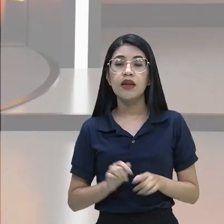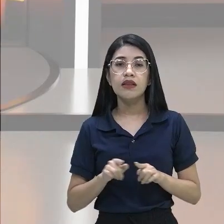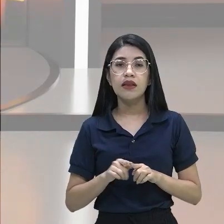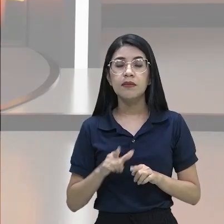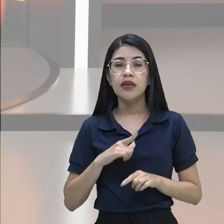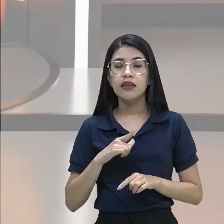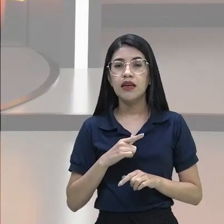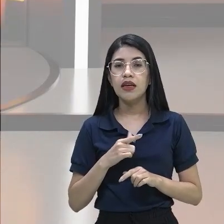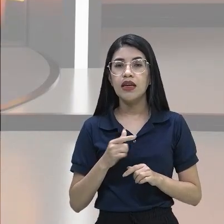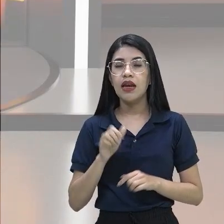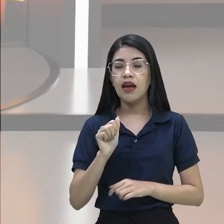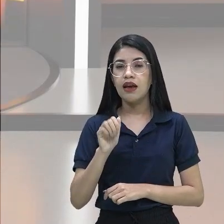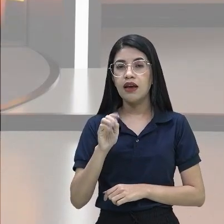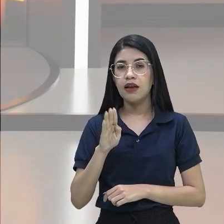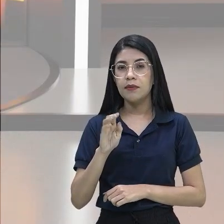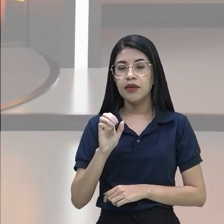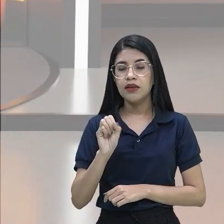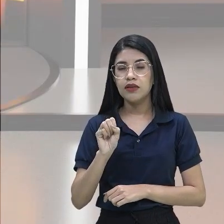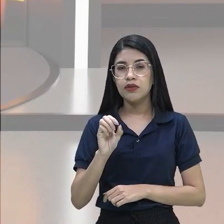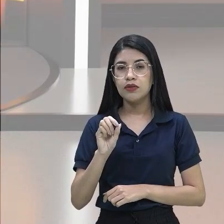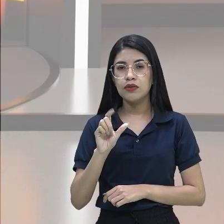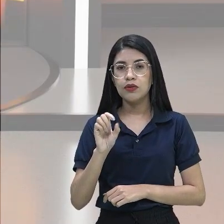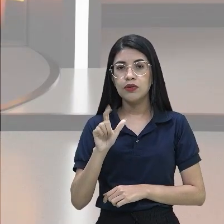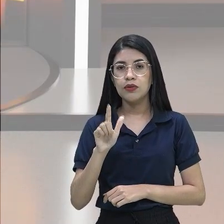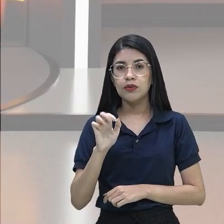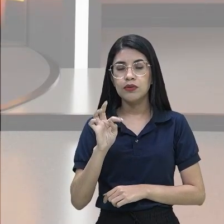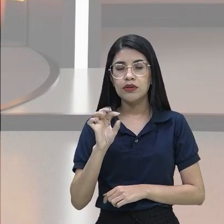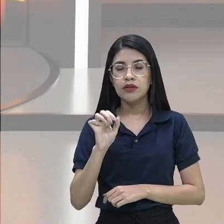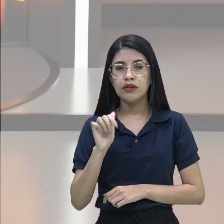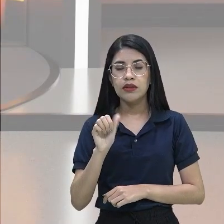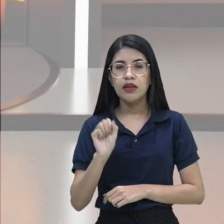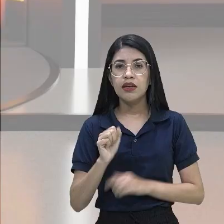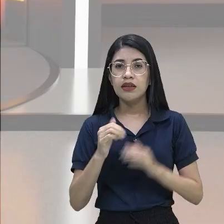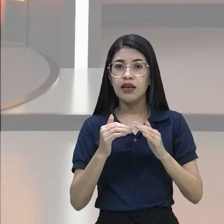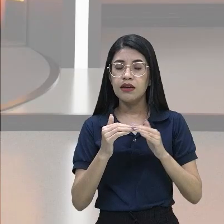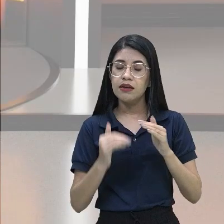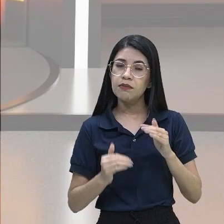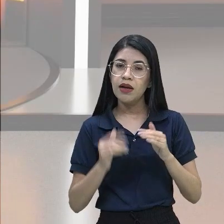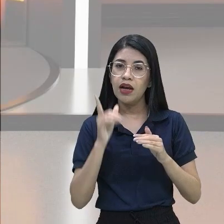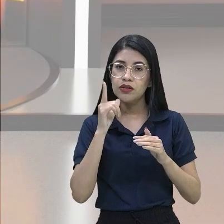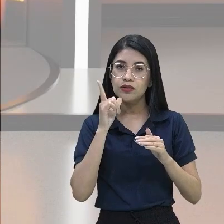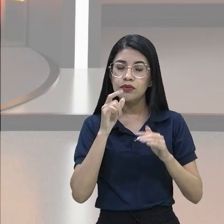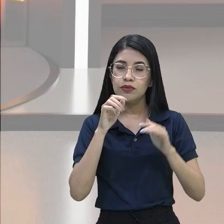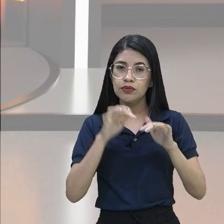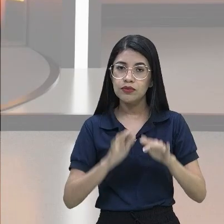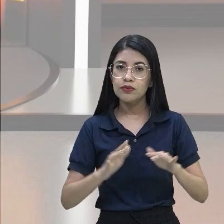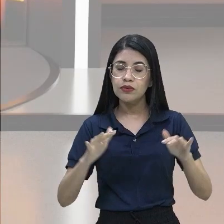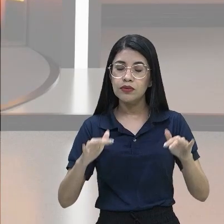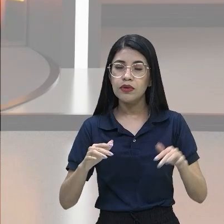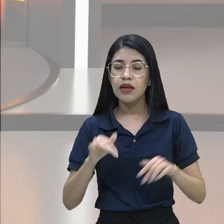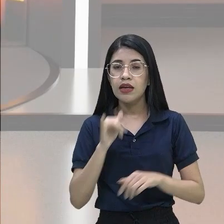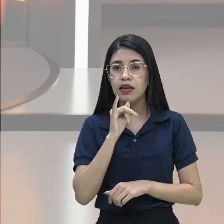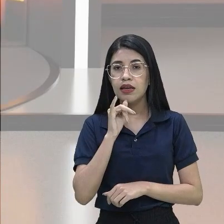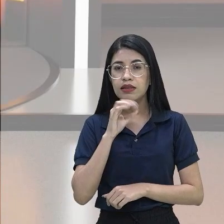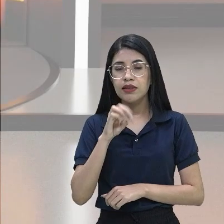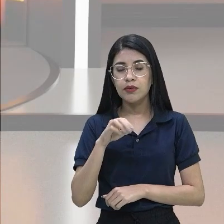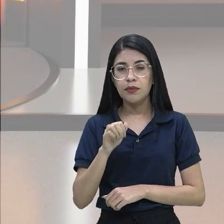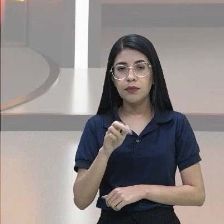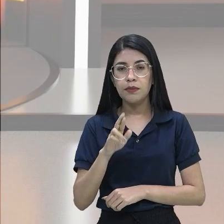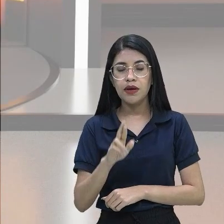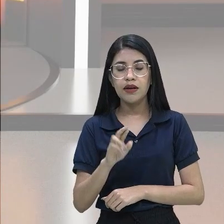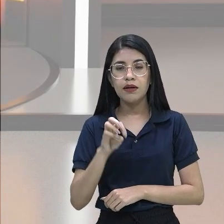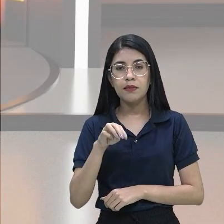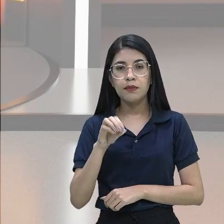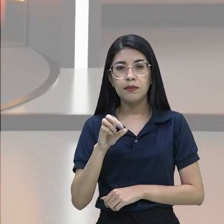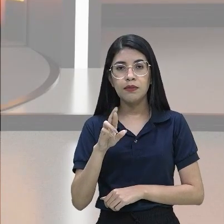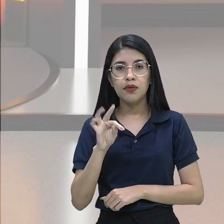depressões absolutas que vai estar abaixo do nível do mar. O Mar Morto é conhecido como